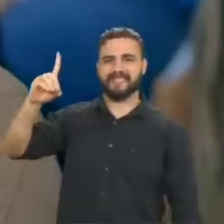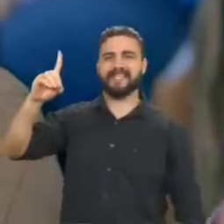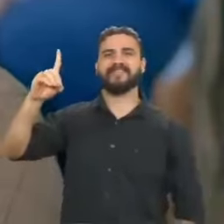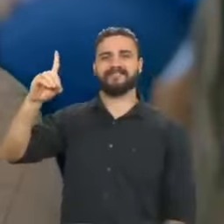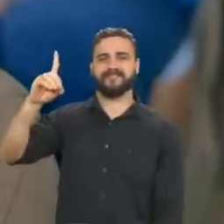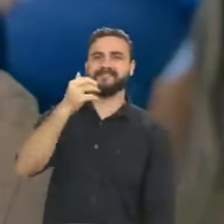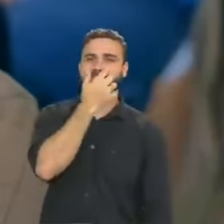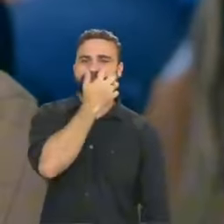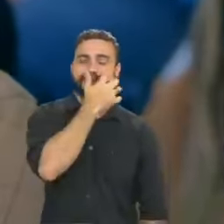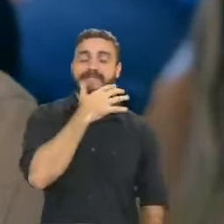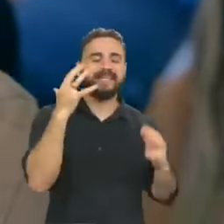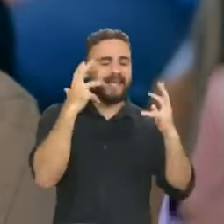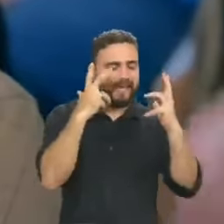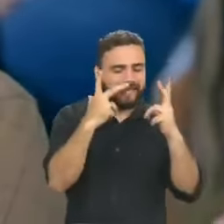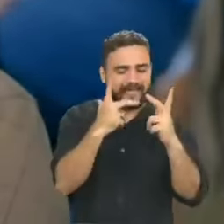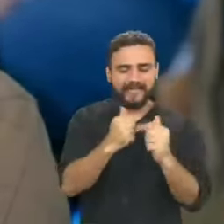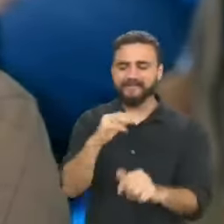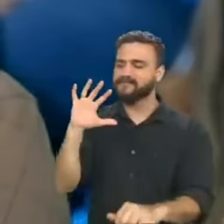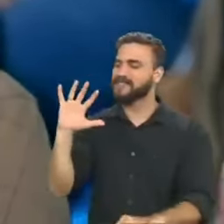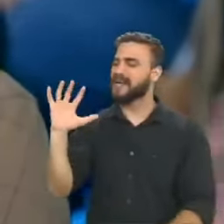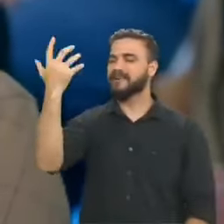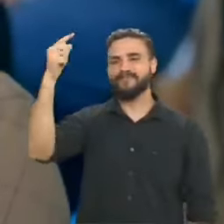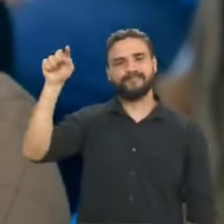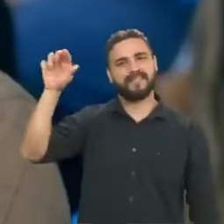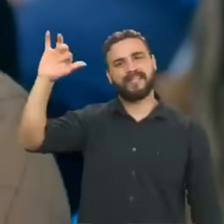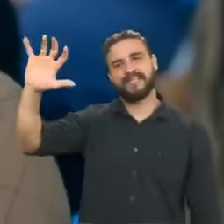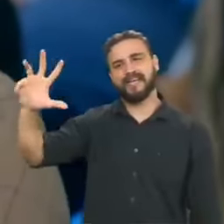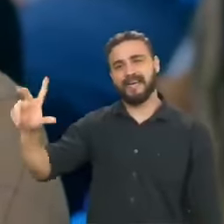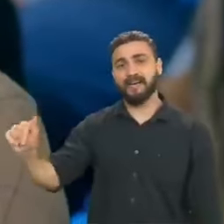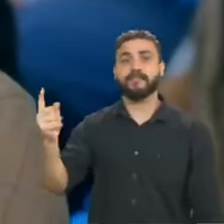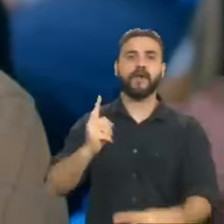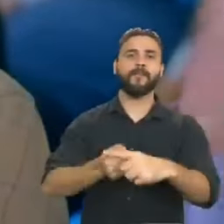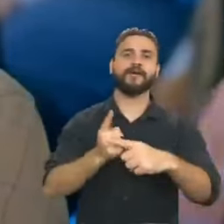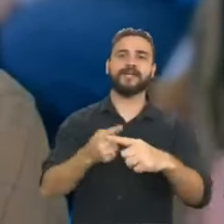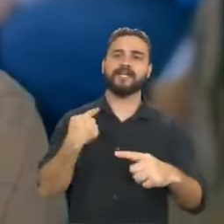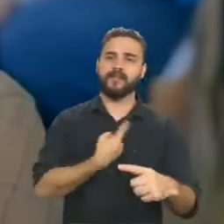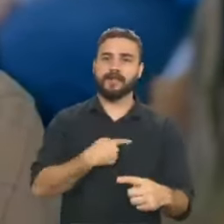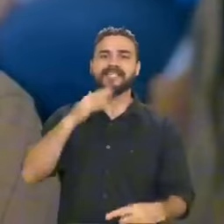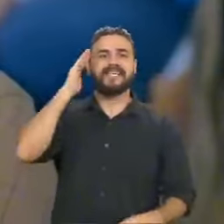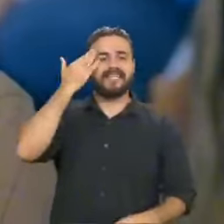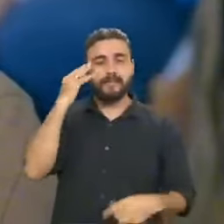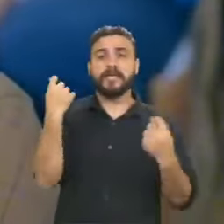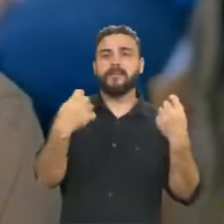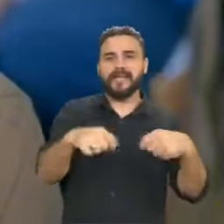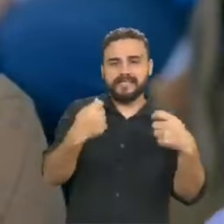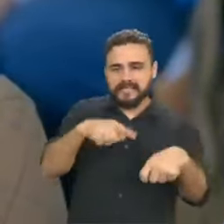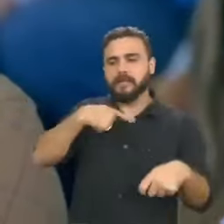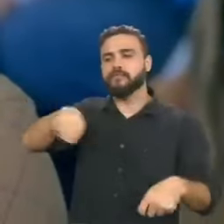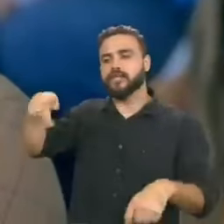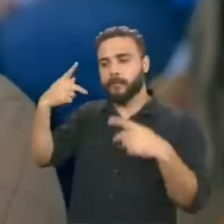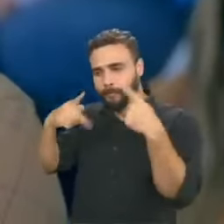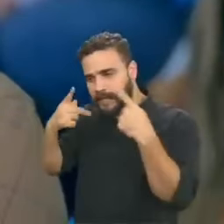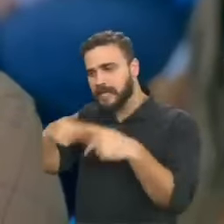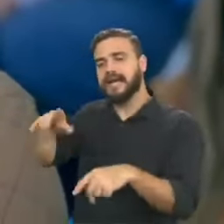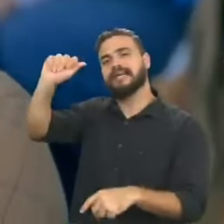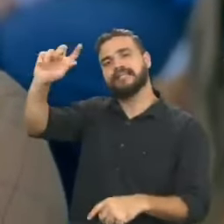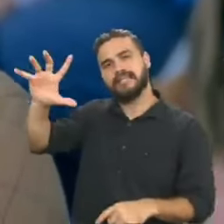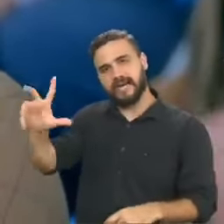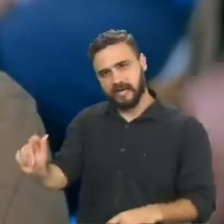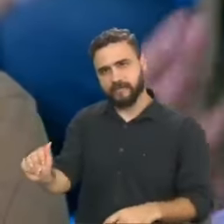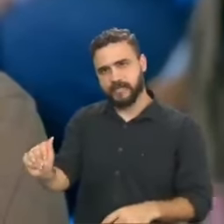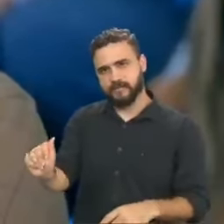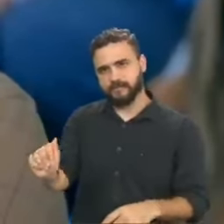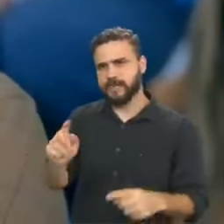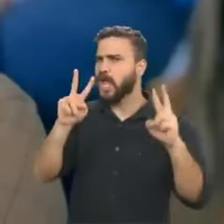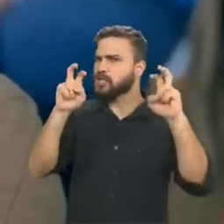algo tão lindo que está acontecendo. Por quê? Porque nós temos uma dívida. Depois eu fui entender que a dívida não é de escravidão, é